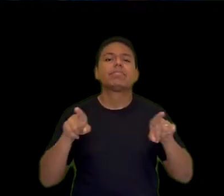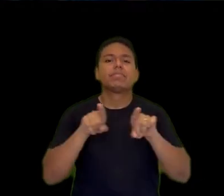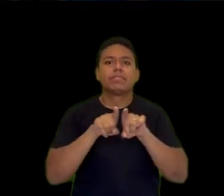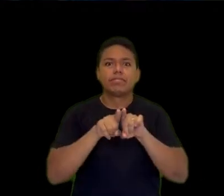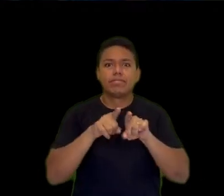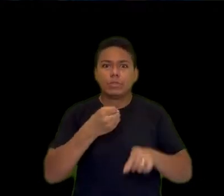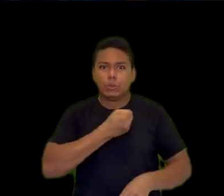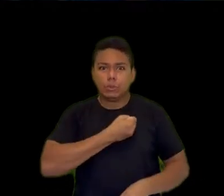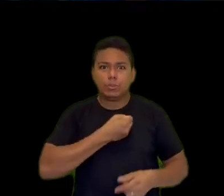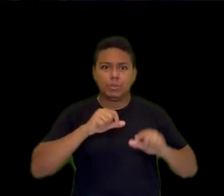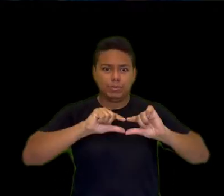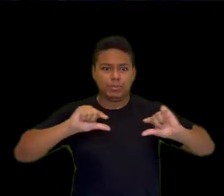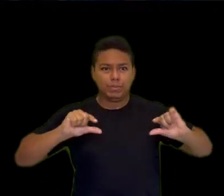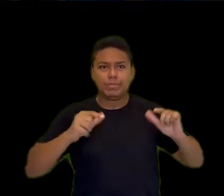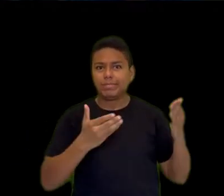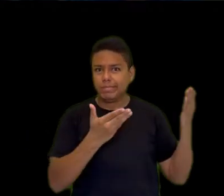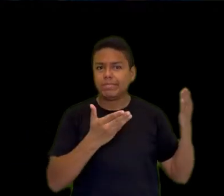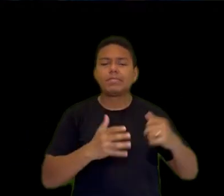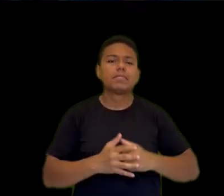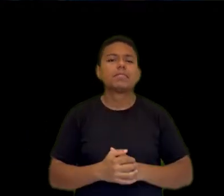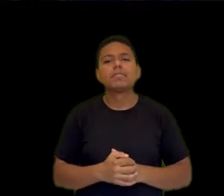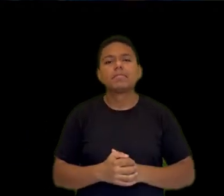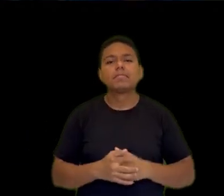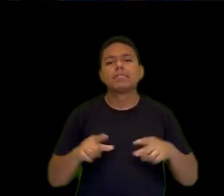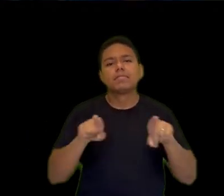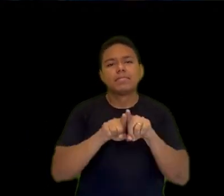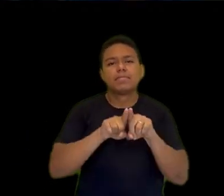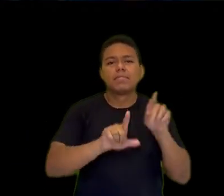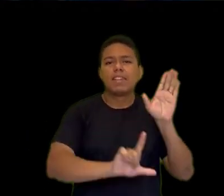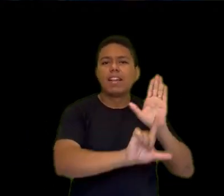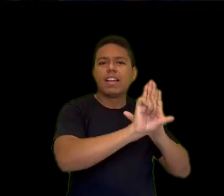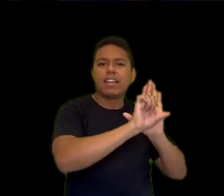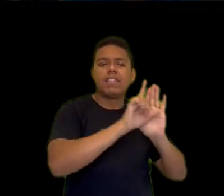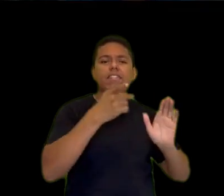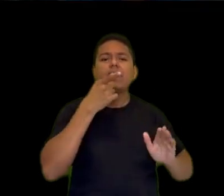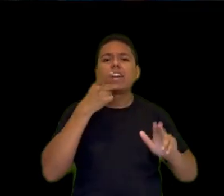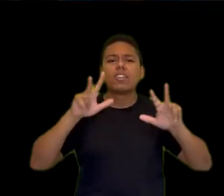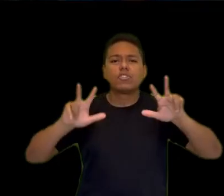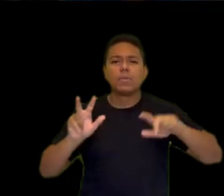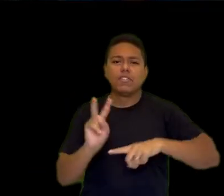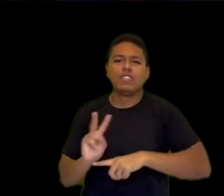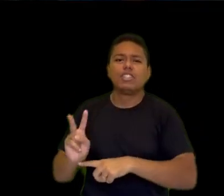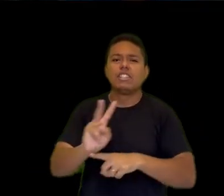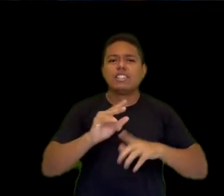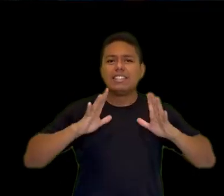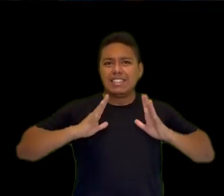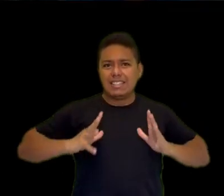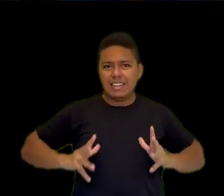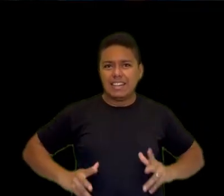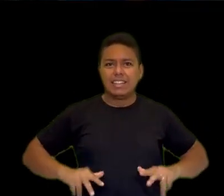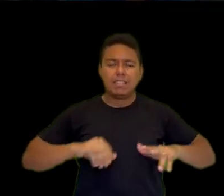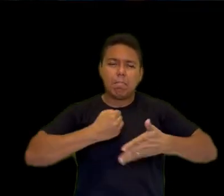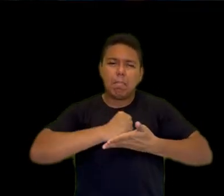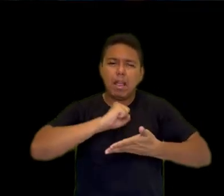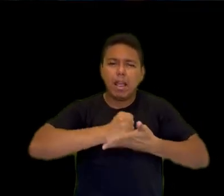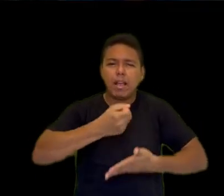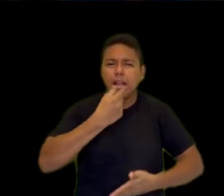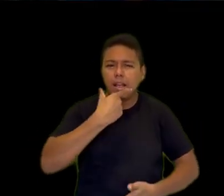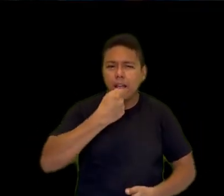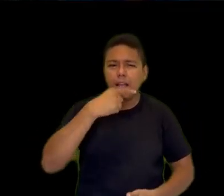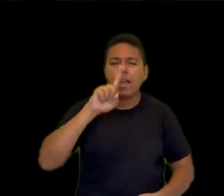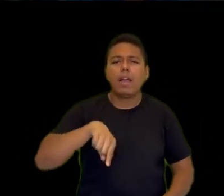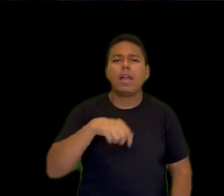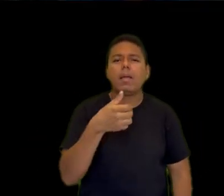que dispõe sobre a vigilância sanitária também de medicamentos, que é a 6360, para a Lei